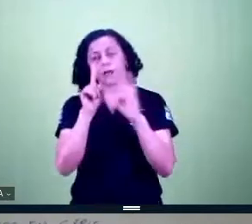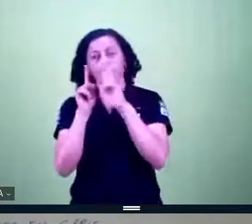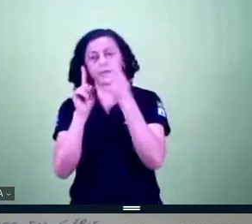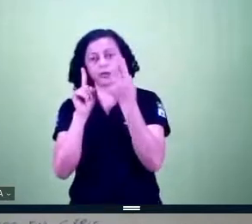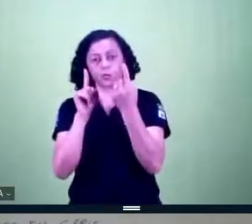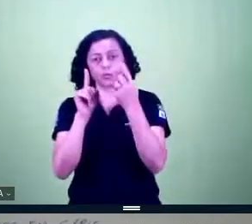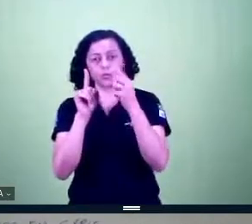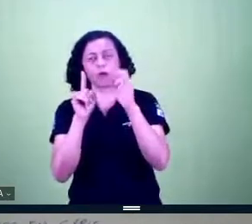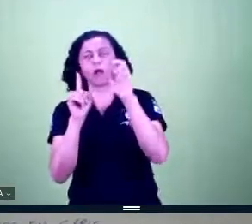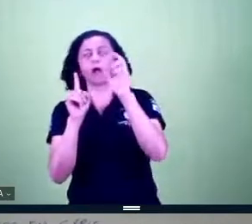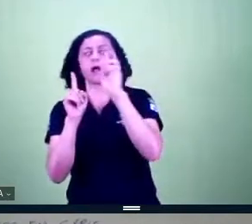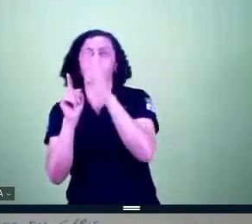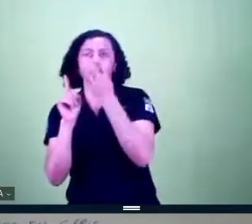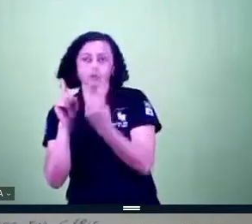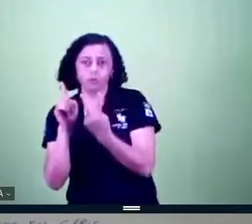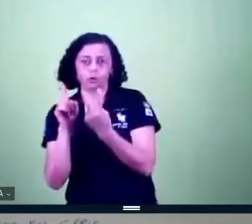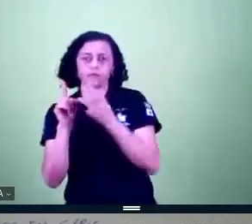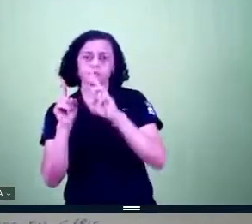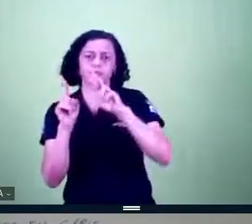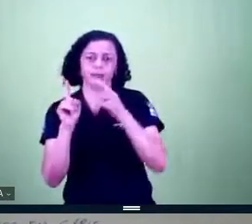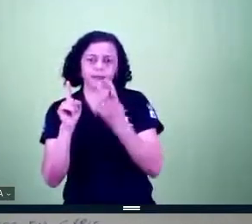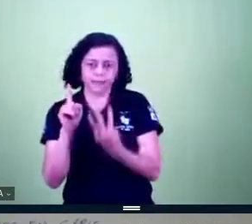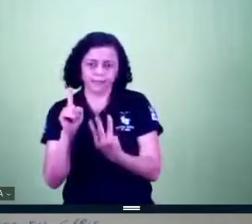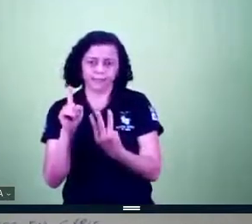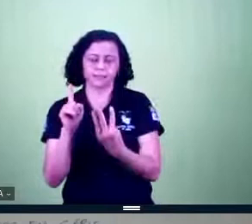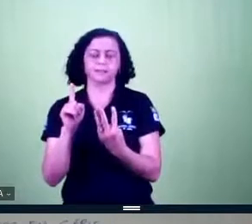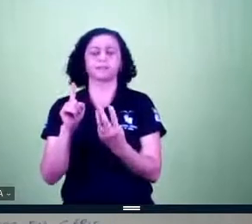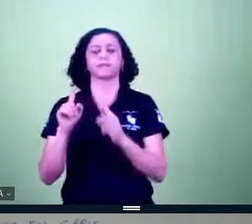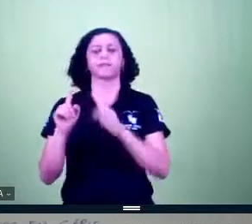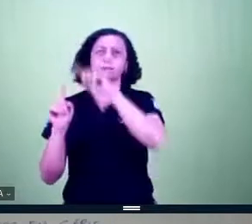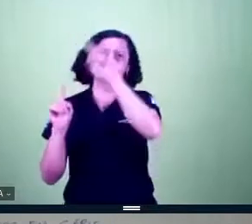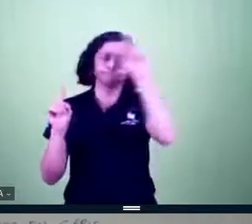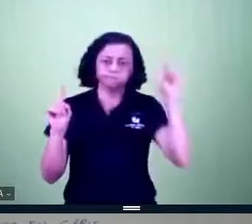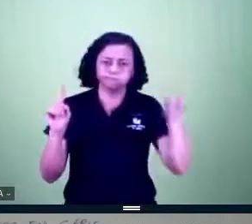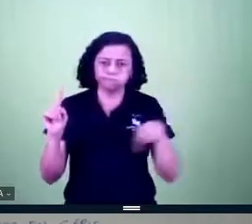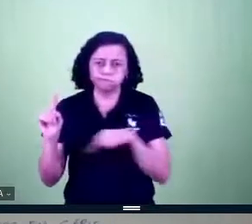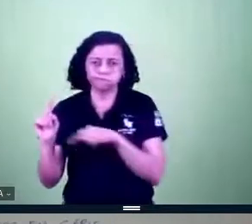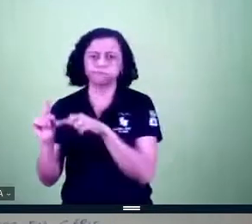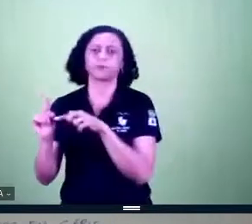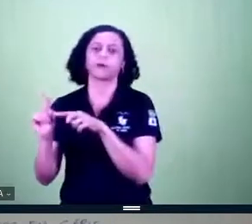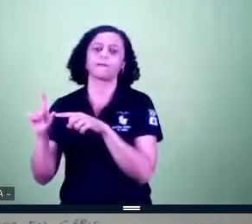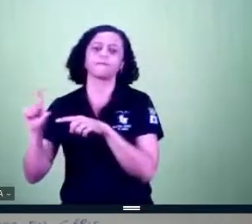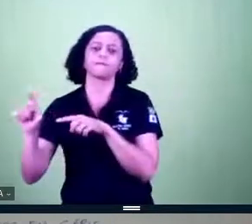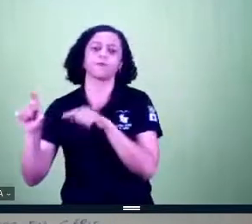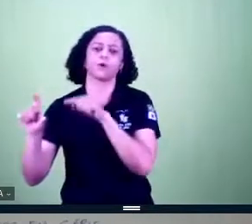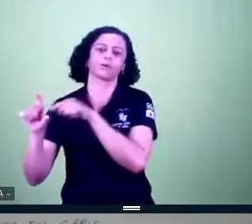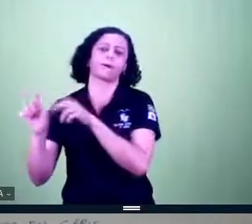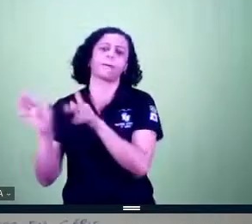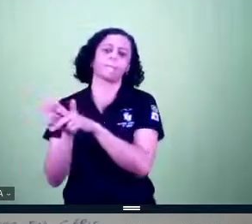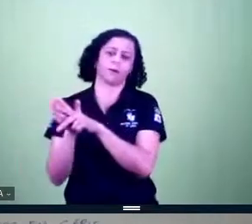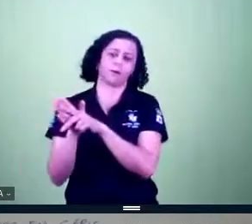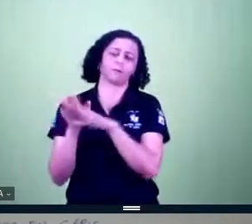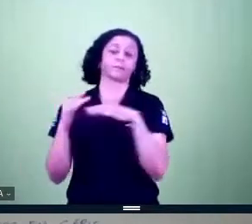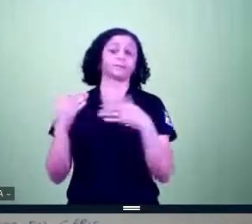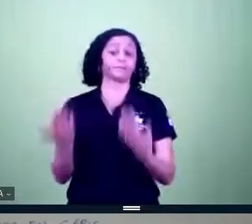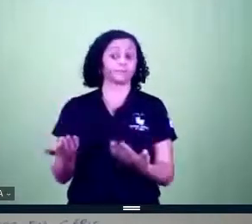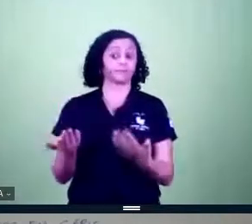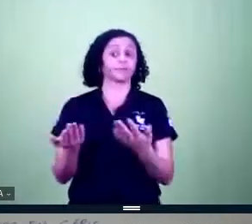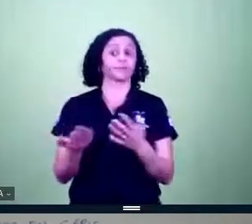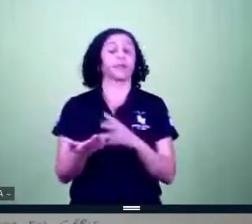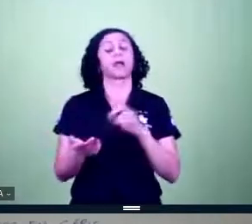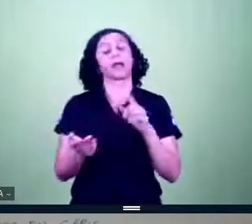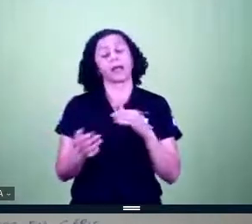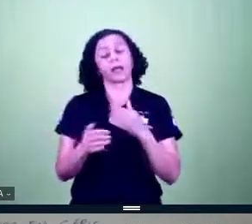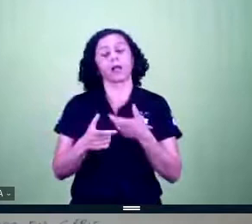na R3 e voltar para o polo negativo da fonte. Ele vai circular todos os elementos e vai voltar para o polo negativo da fonte. Isso é o circuito